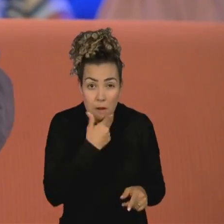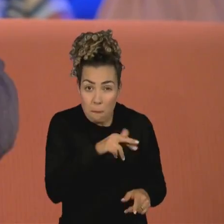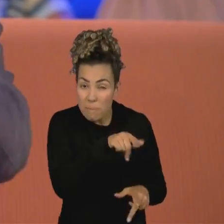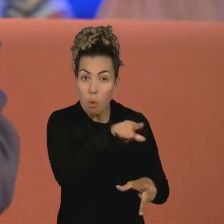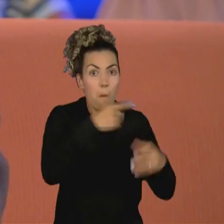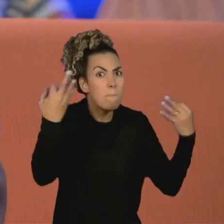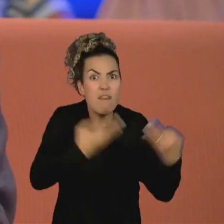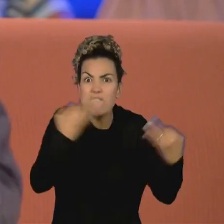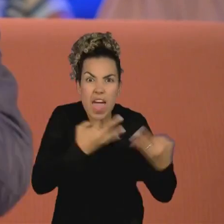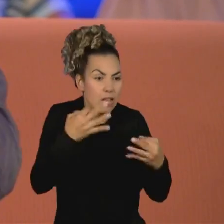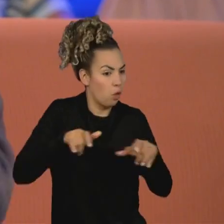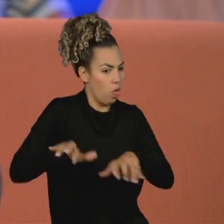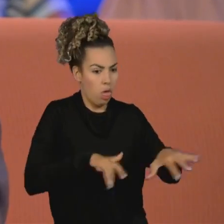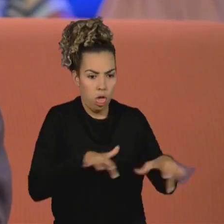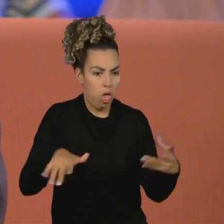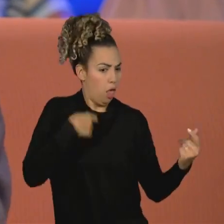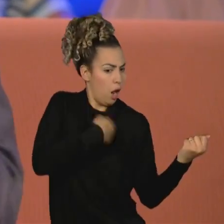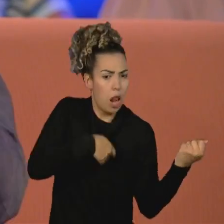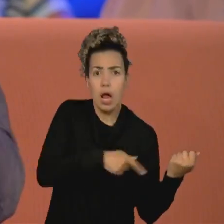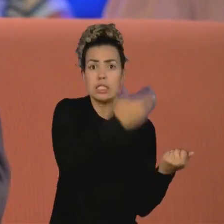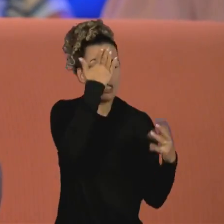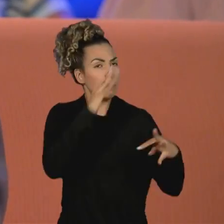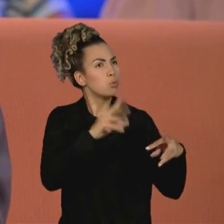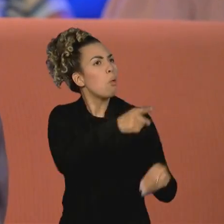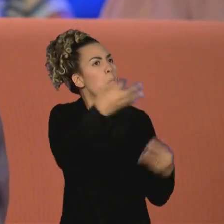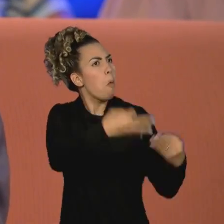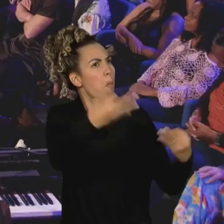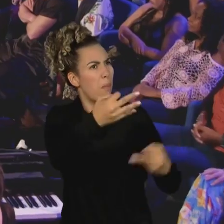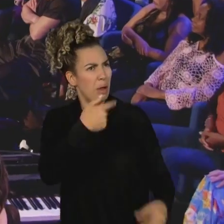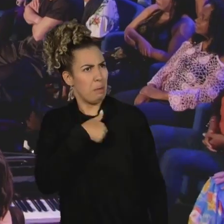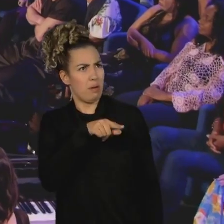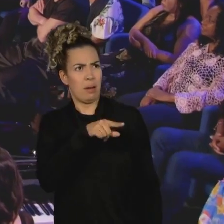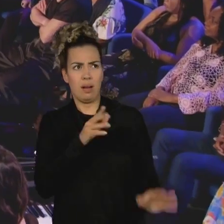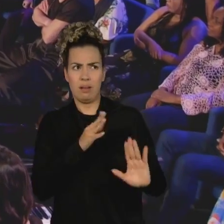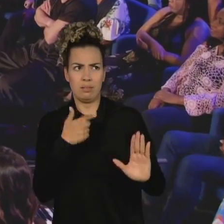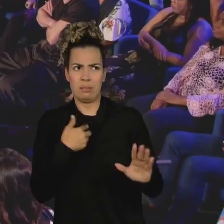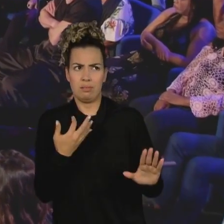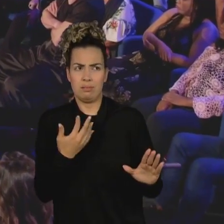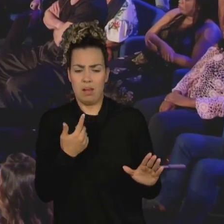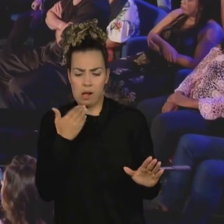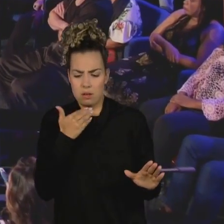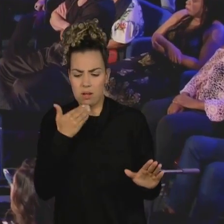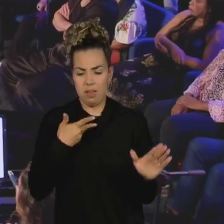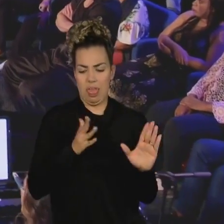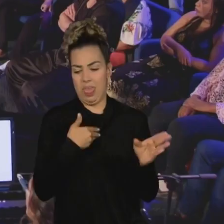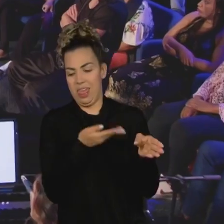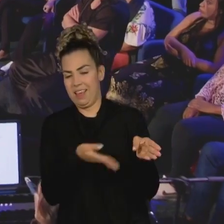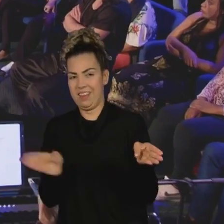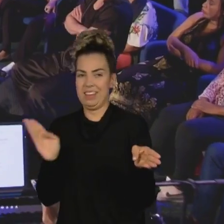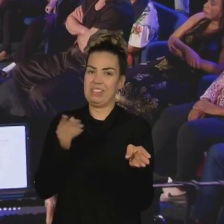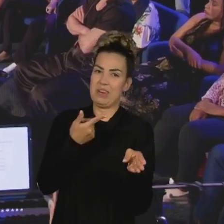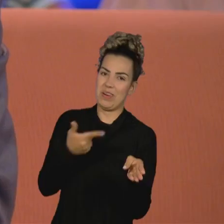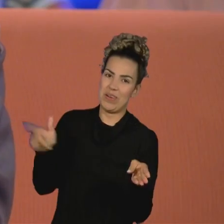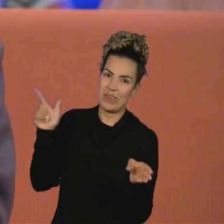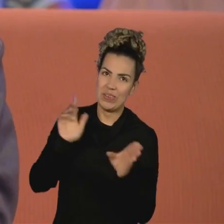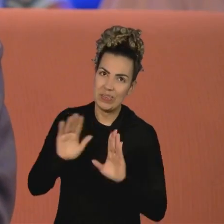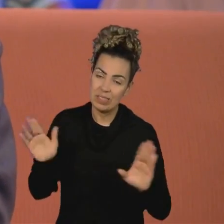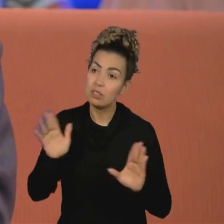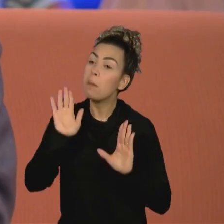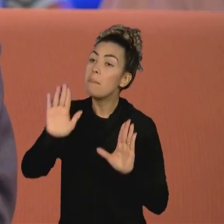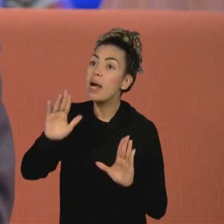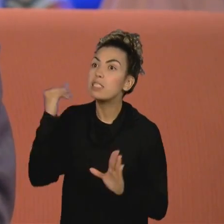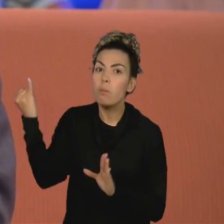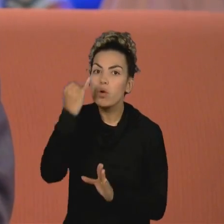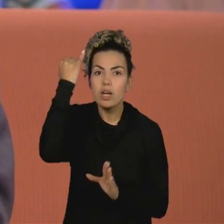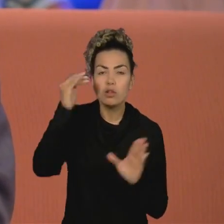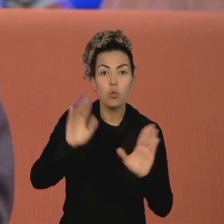salvou, meu irmão, que é uma pessoa maravilhosa. Aí eu vou fazer outra coisa. A gente não pode estar anestesiado no que a gente faz, isso que eu ia dizer. E